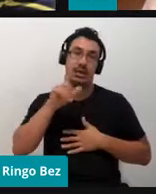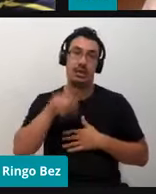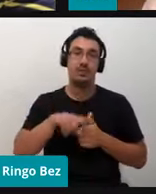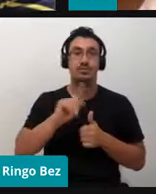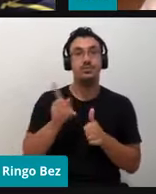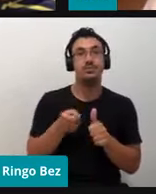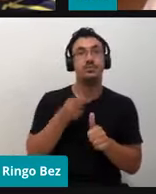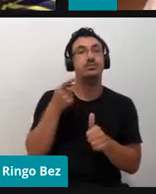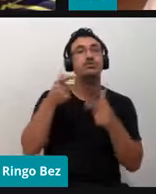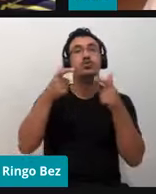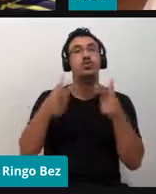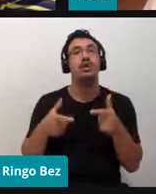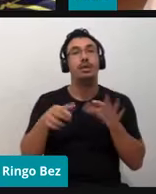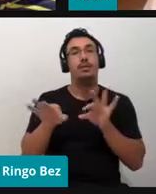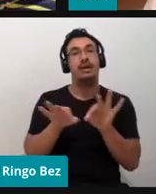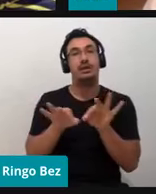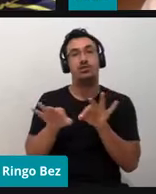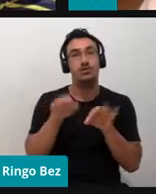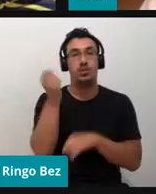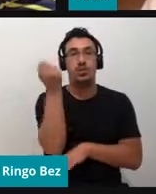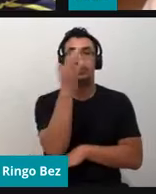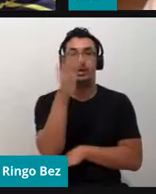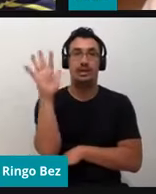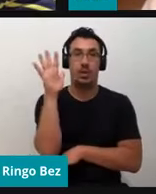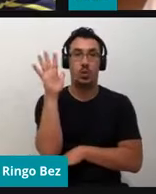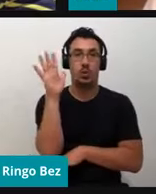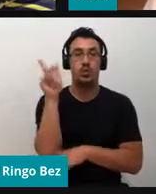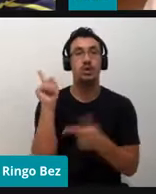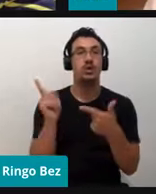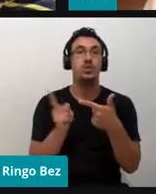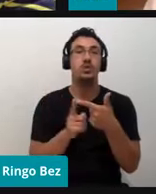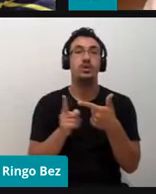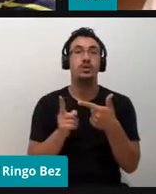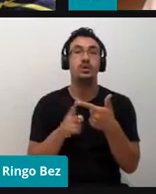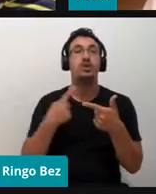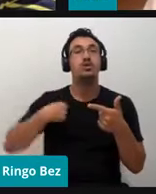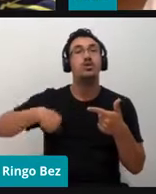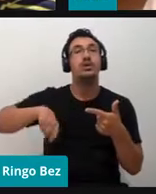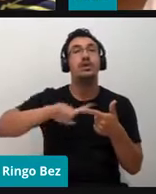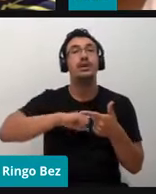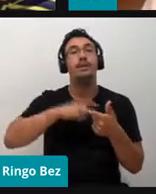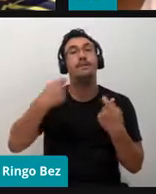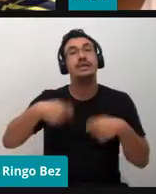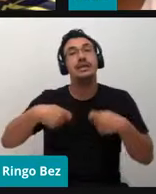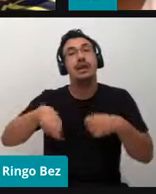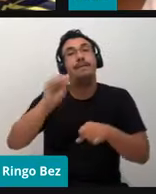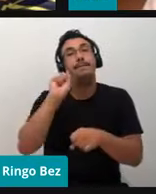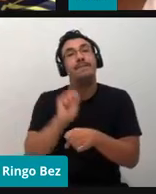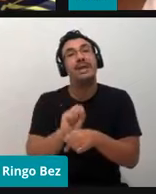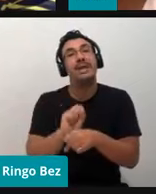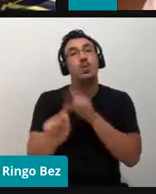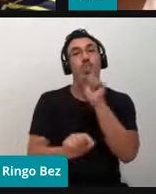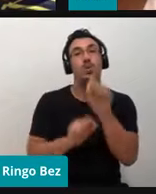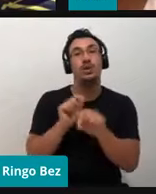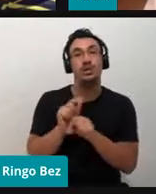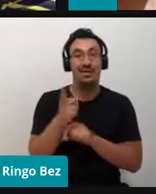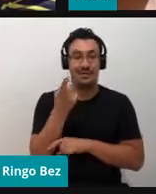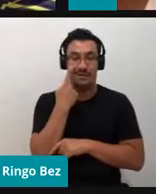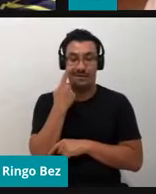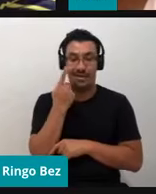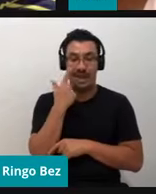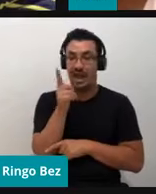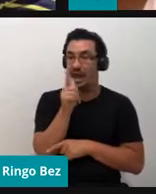lugar, planejamento ambiental. Segundo lugar, nós temos que parar de encarar a água como